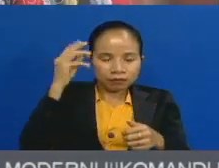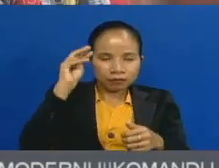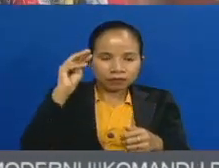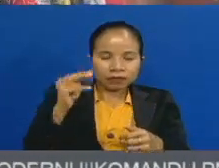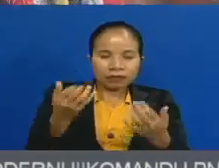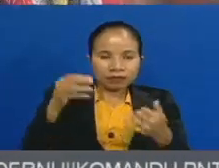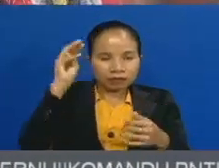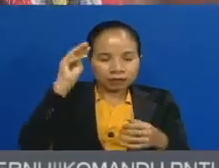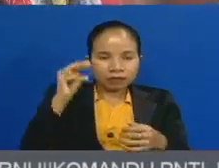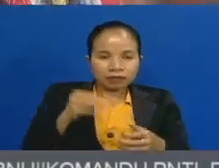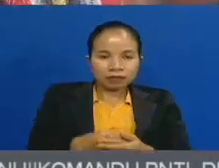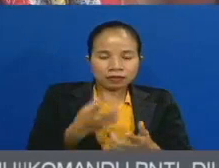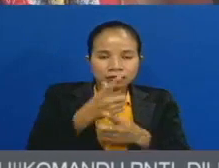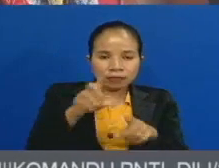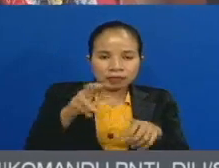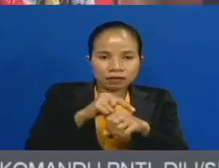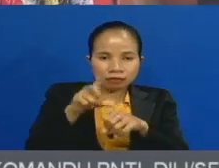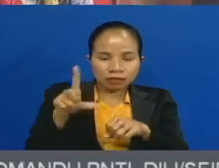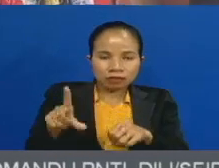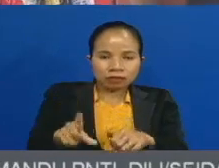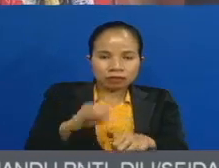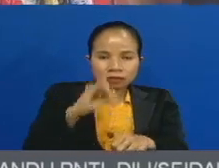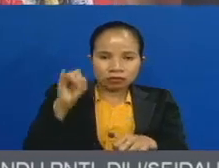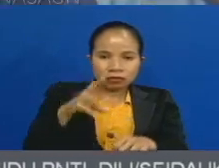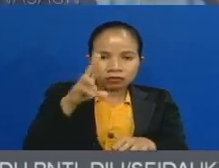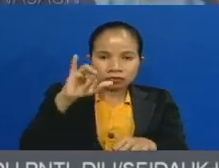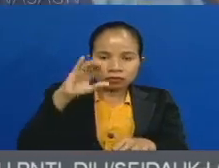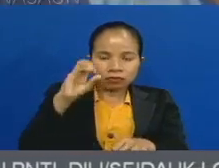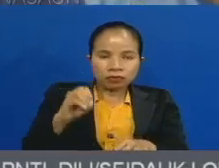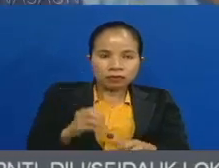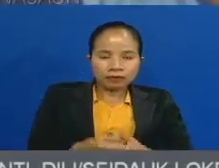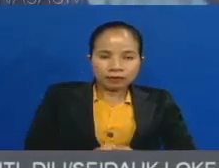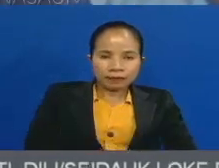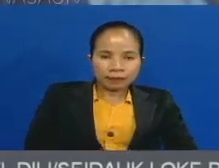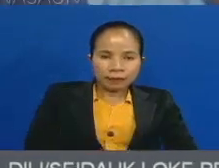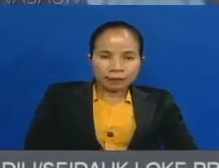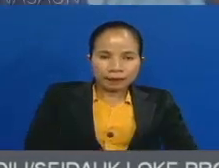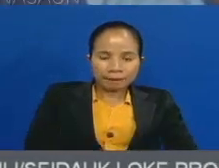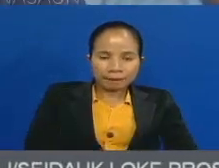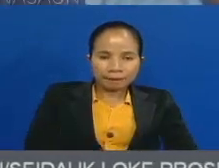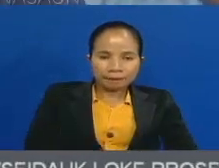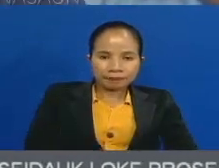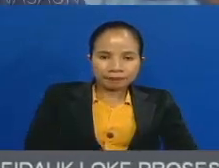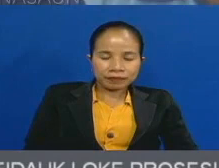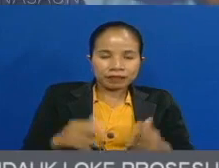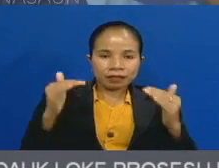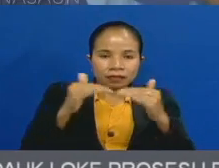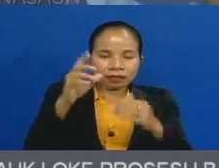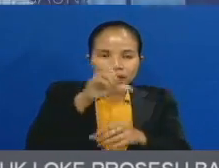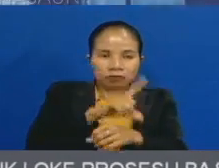atual ministro combatentes Libertação Nacional, Júlio Sarmento da Costa Metamala. Seminário Loron